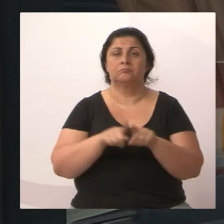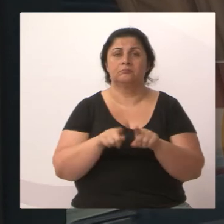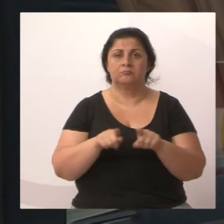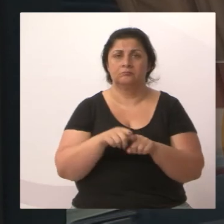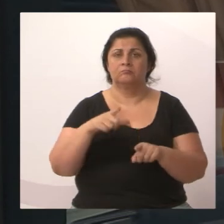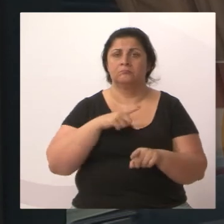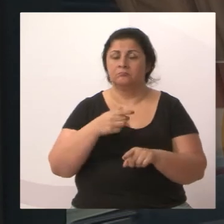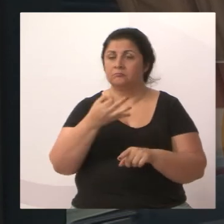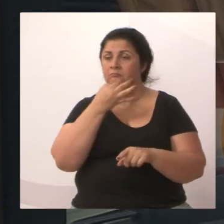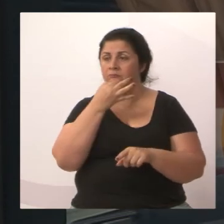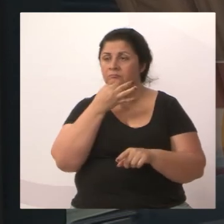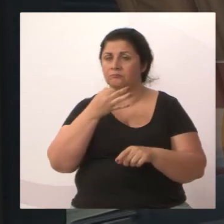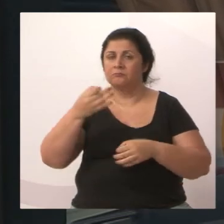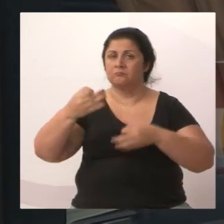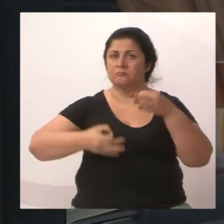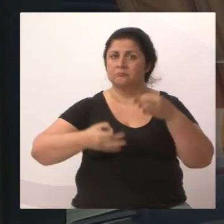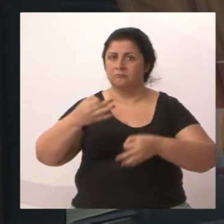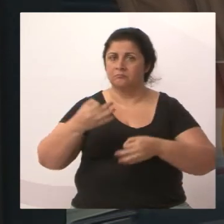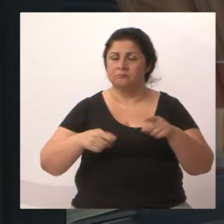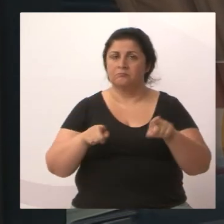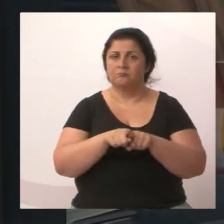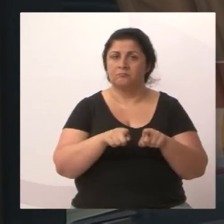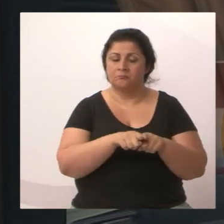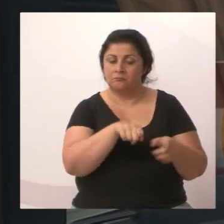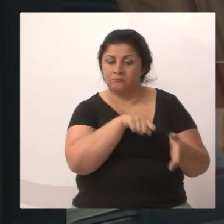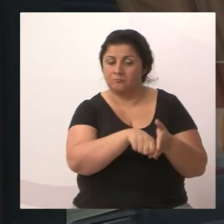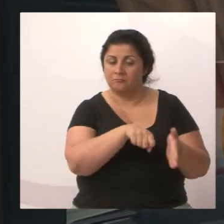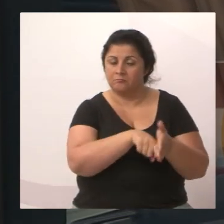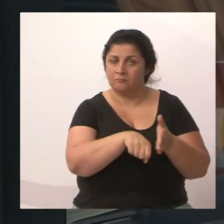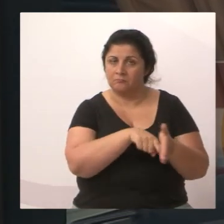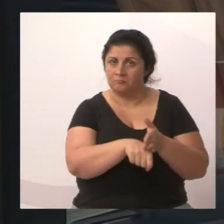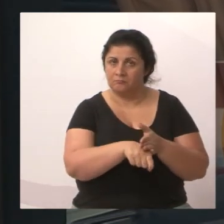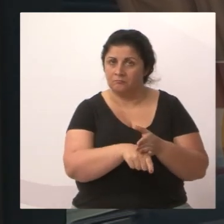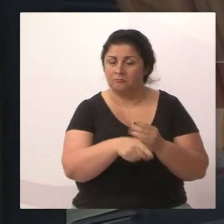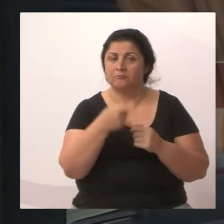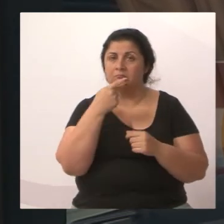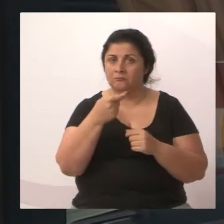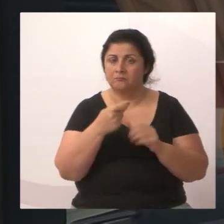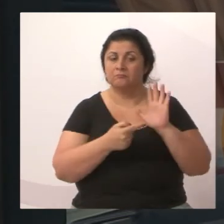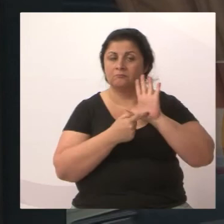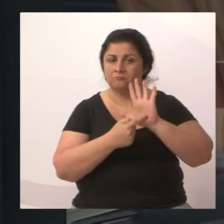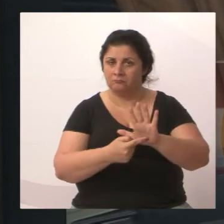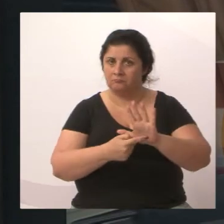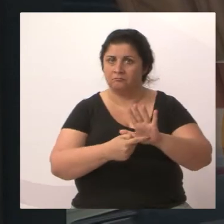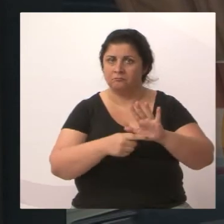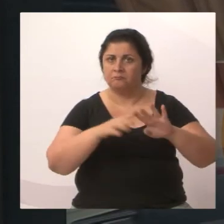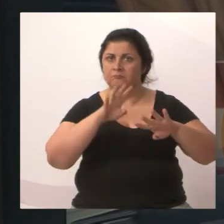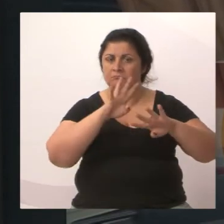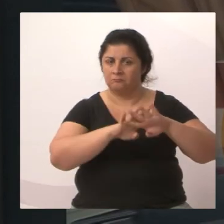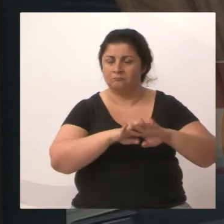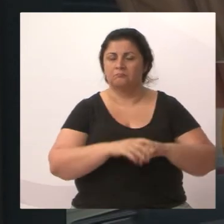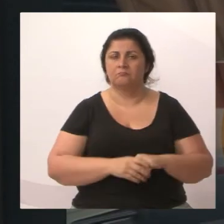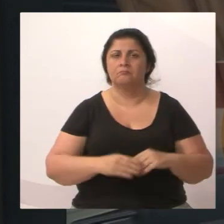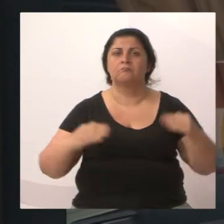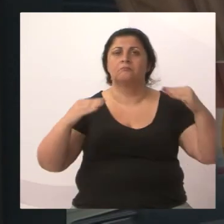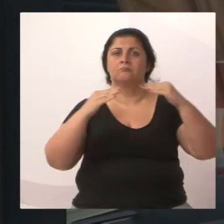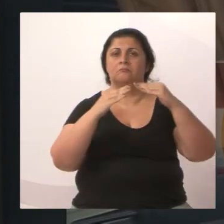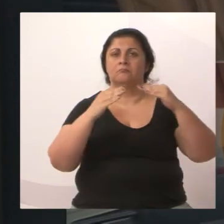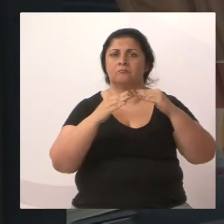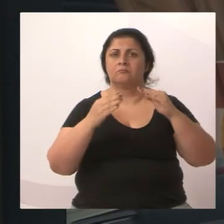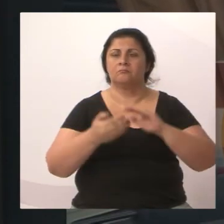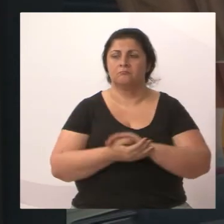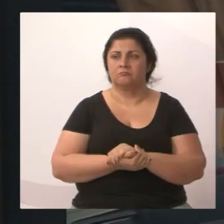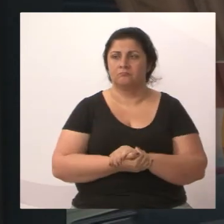de Contas e a perícia financeira que confirmou em matemática exata. Então, eu sou favorável